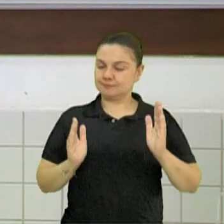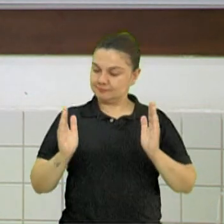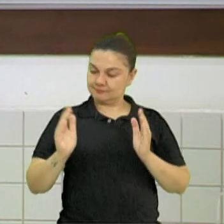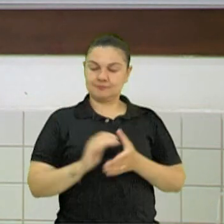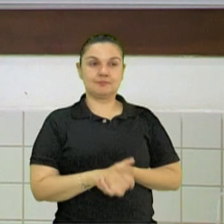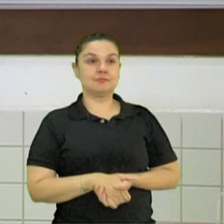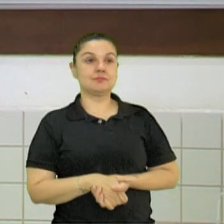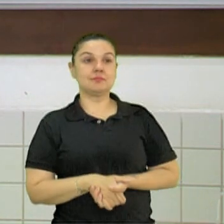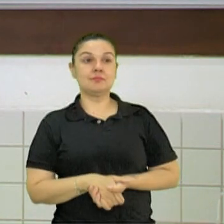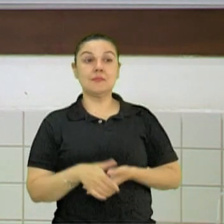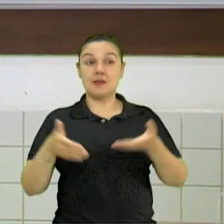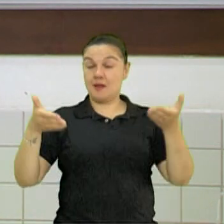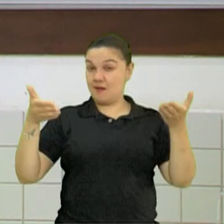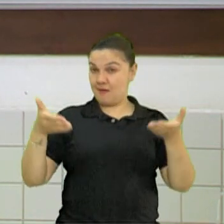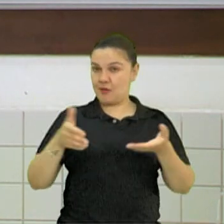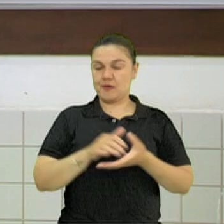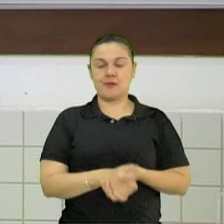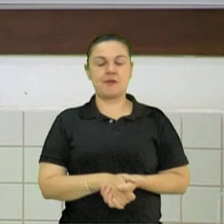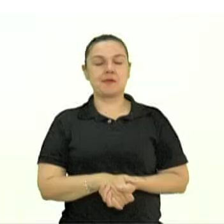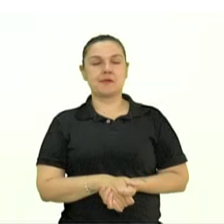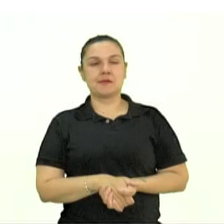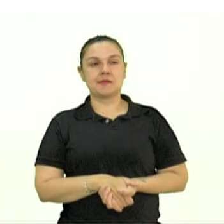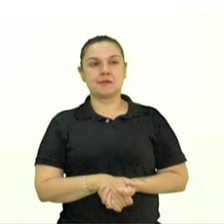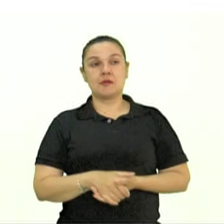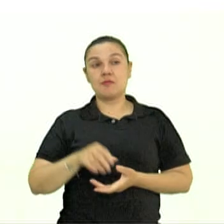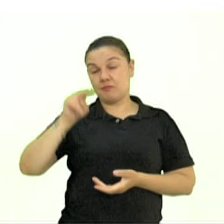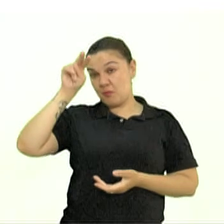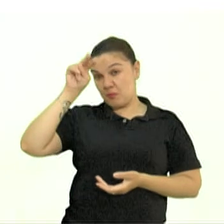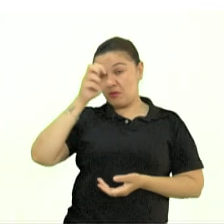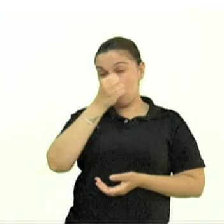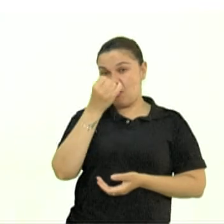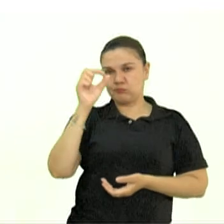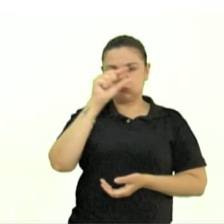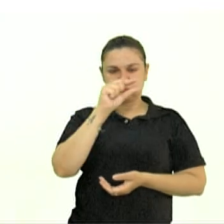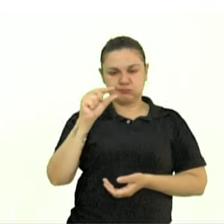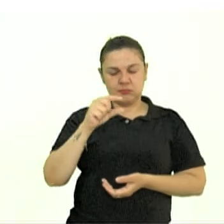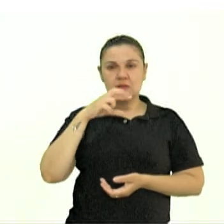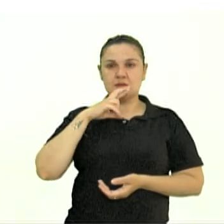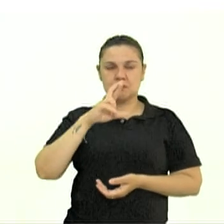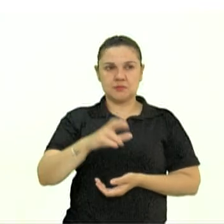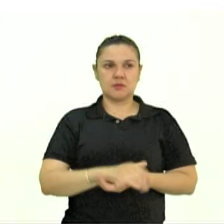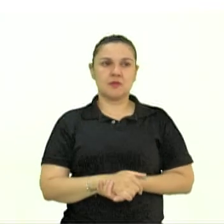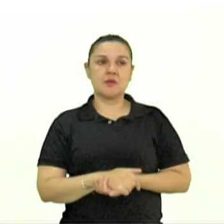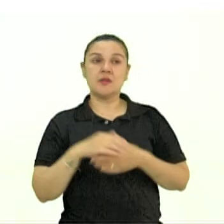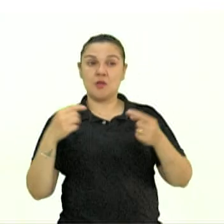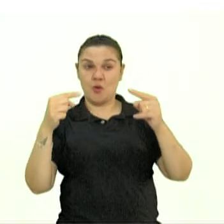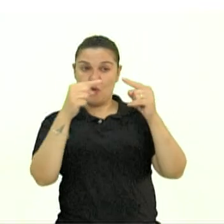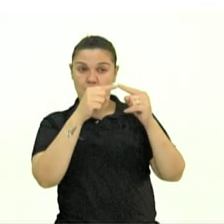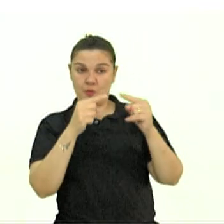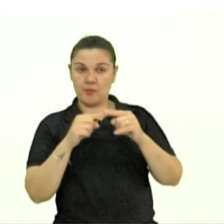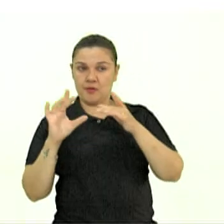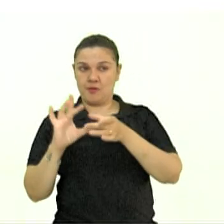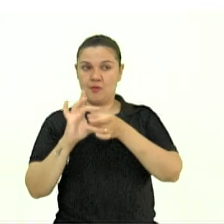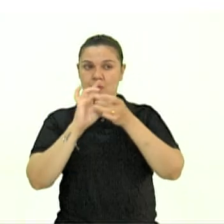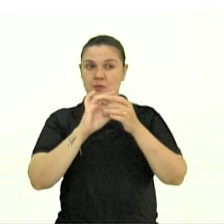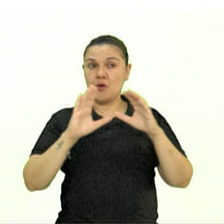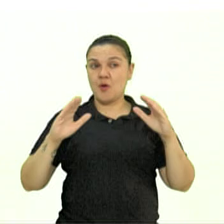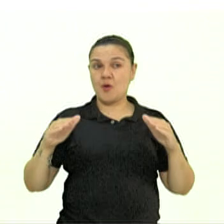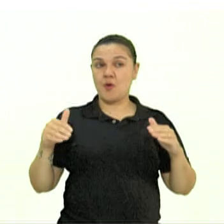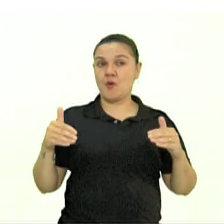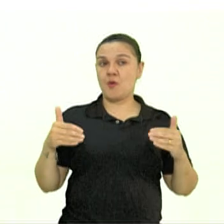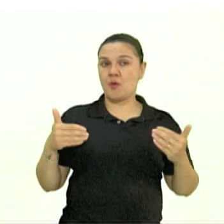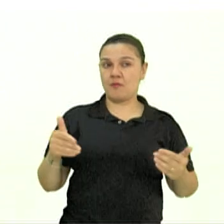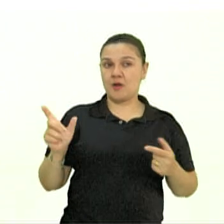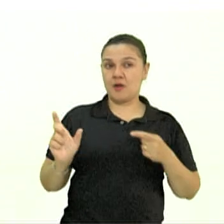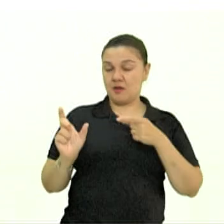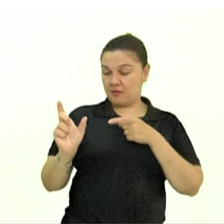E agora, nós vamos reler alguns versos e responder. De acordo com o contexto, qual o sentido produzido